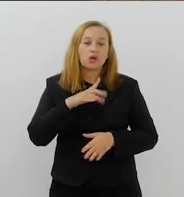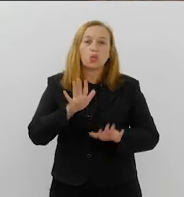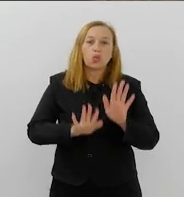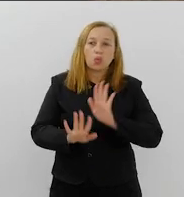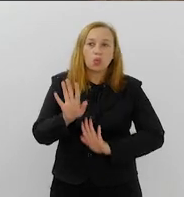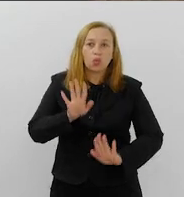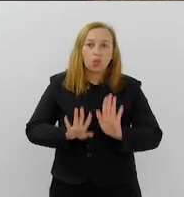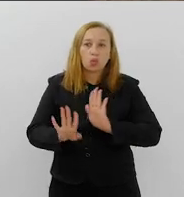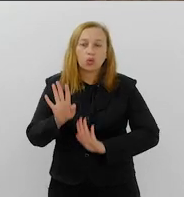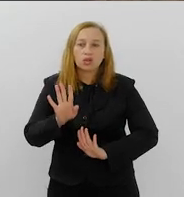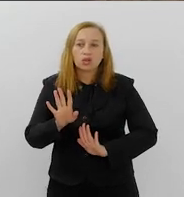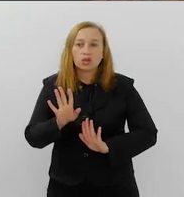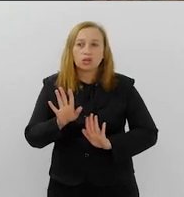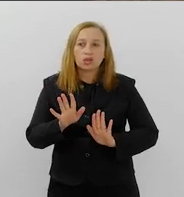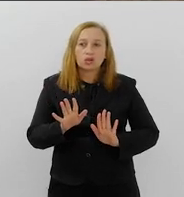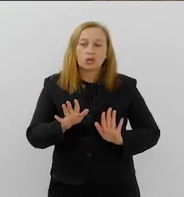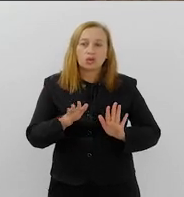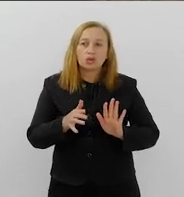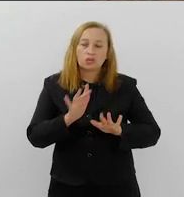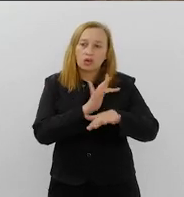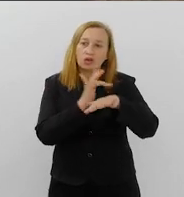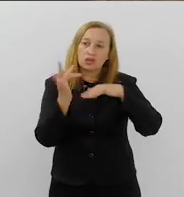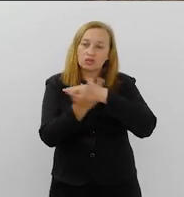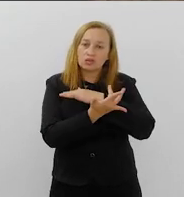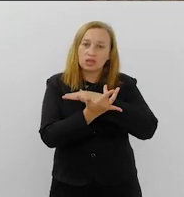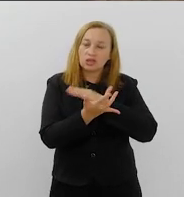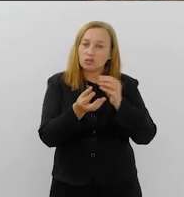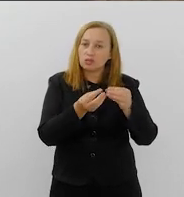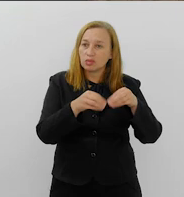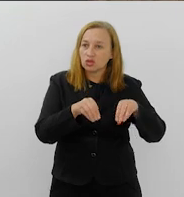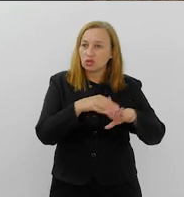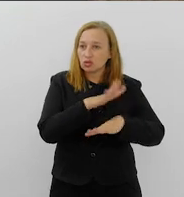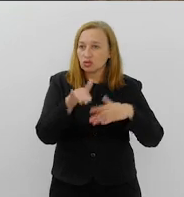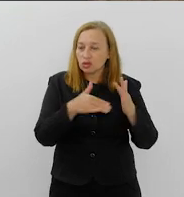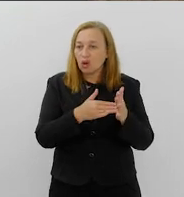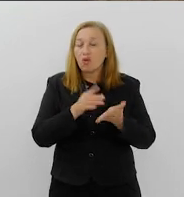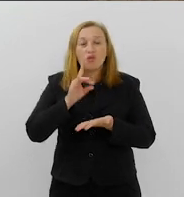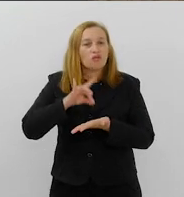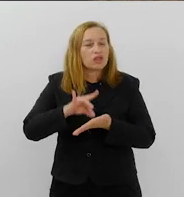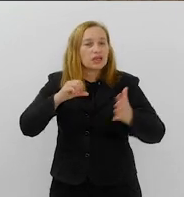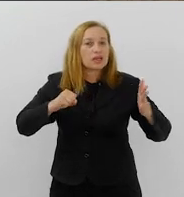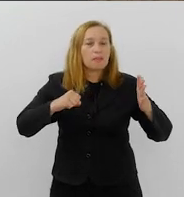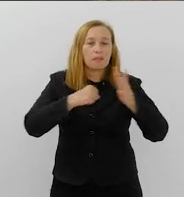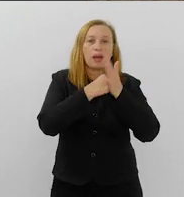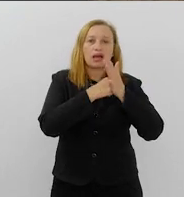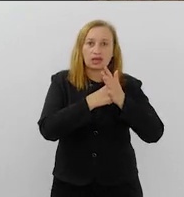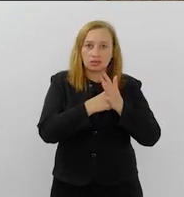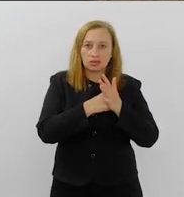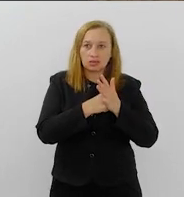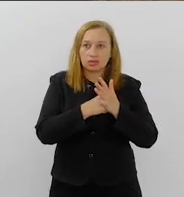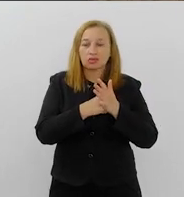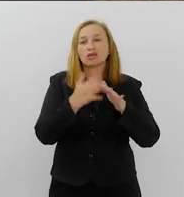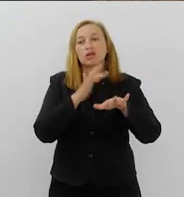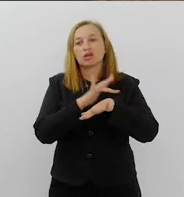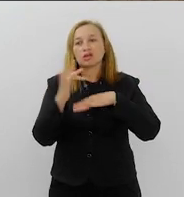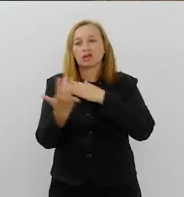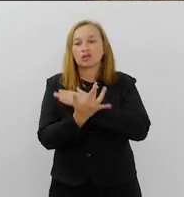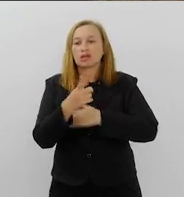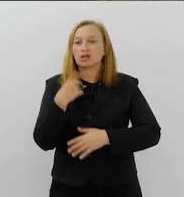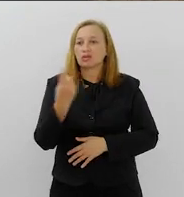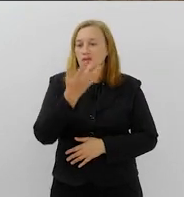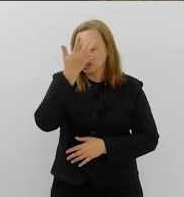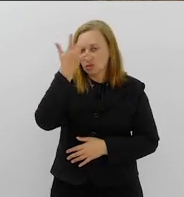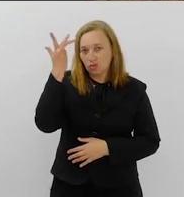ter o cuidado de não apontar as redes sociais como as vilãs, né? Qual é o verdadeiro impacto das redes sociais